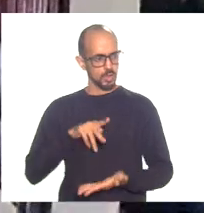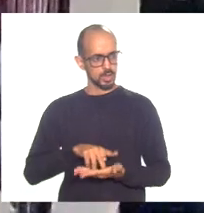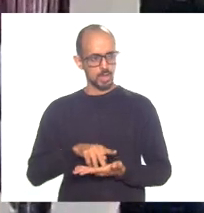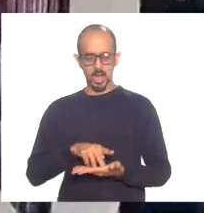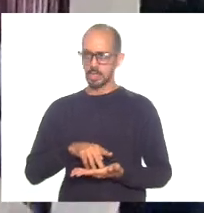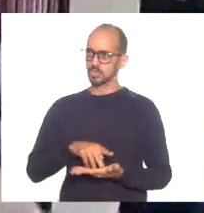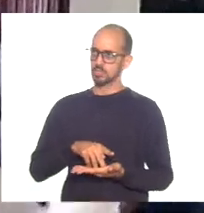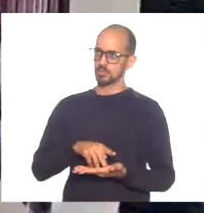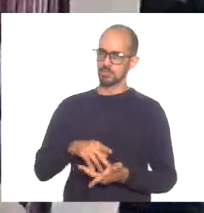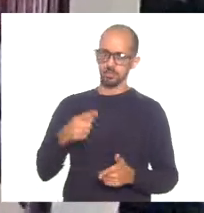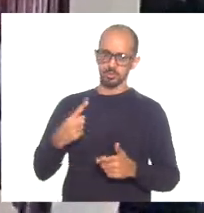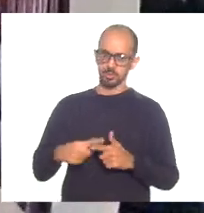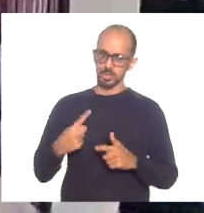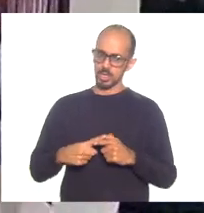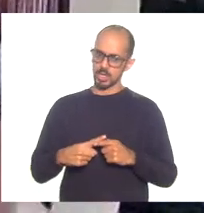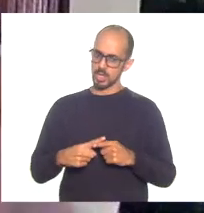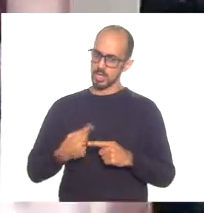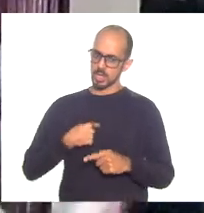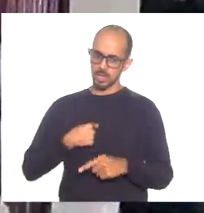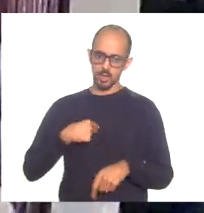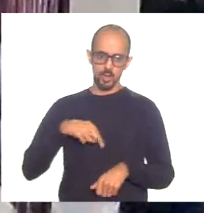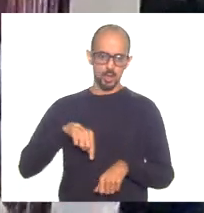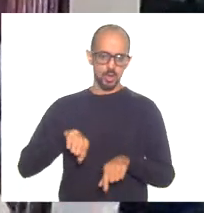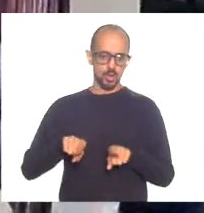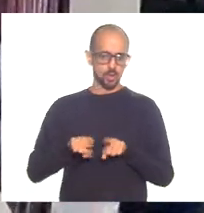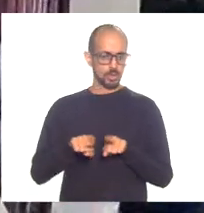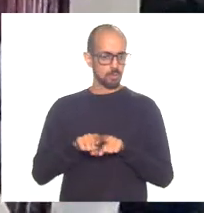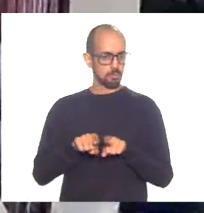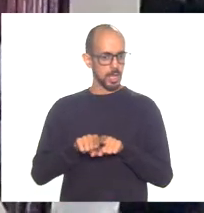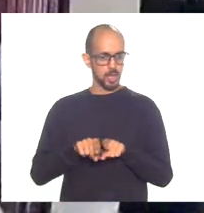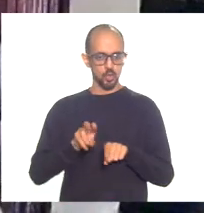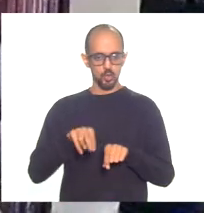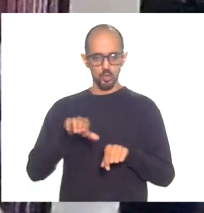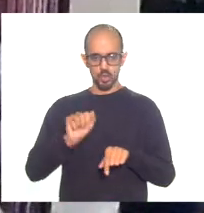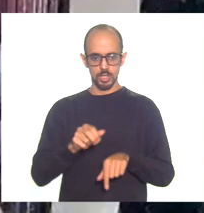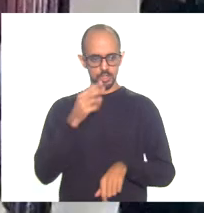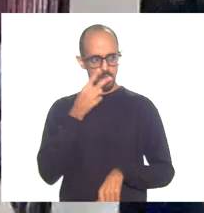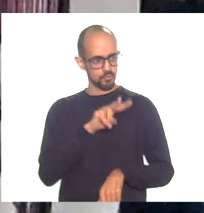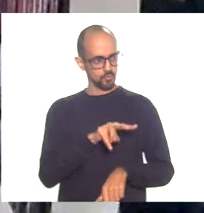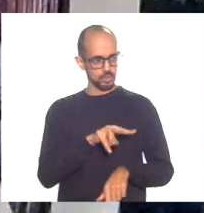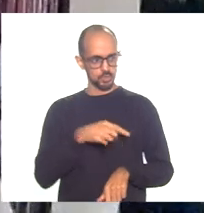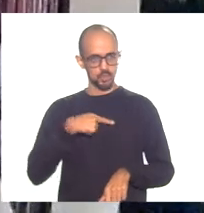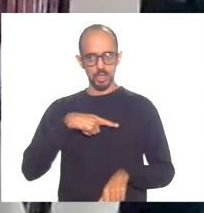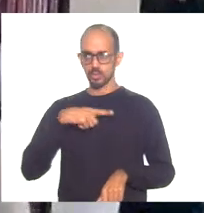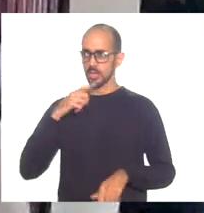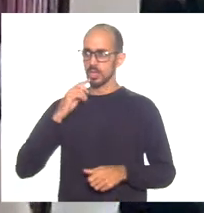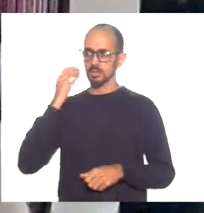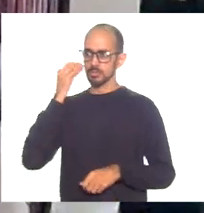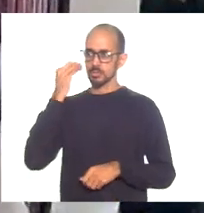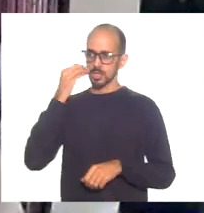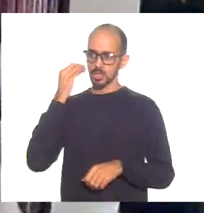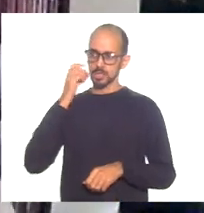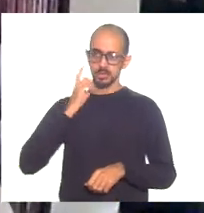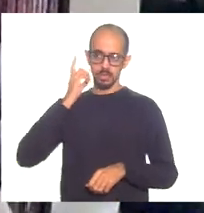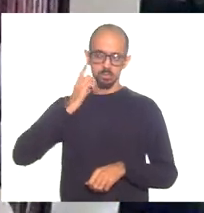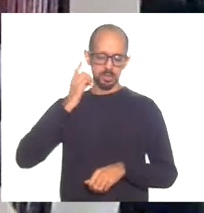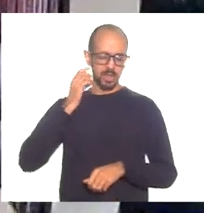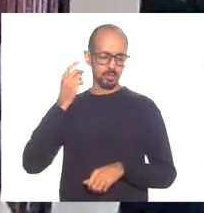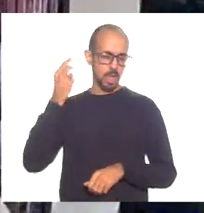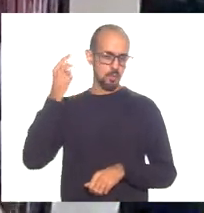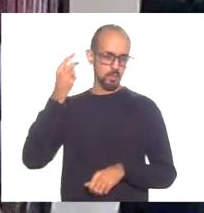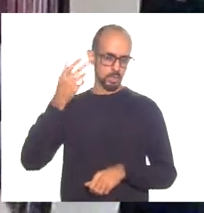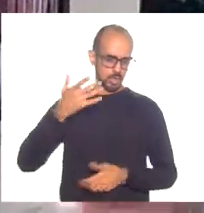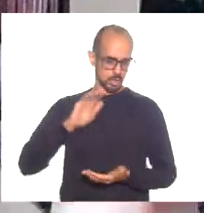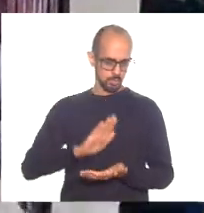que isso daí eu também nunca tinha assistido e eu tenho muito tempo de parlamento. Não é de hoje que eu estou no parlamento. A gente